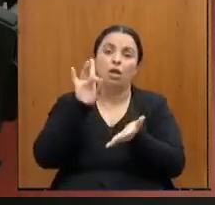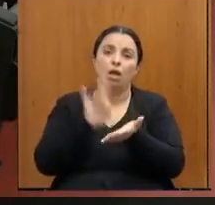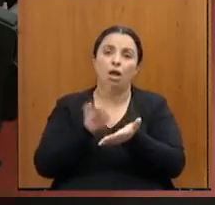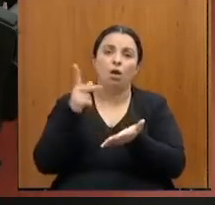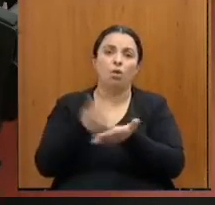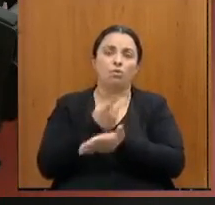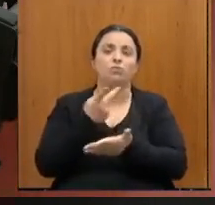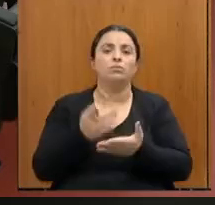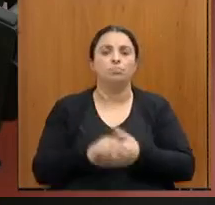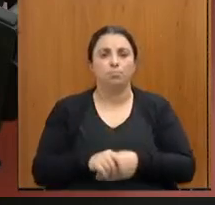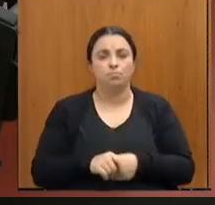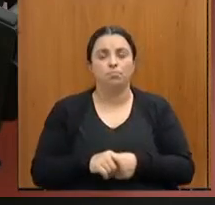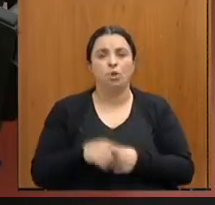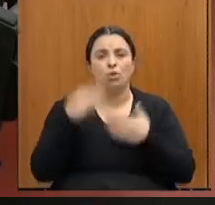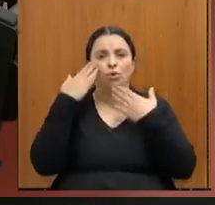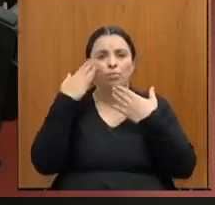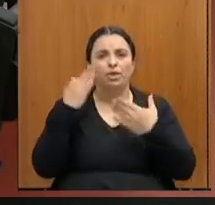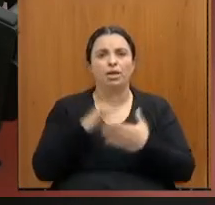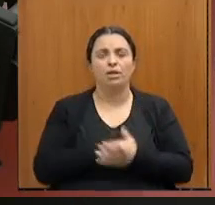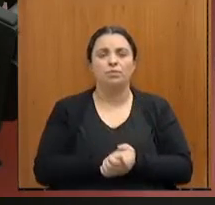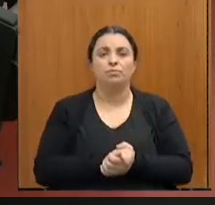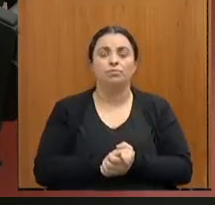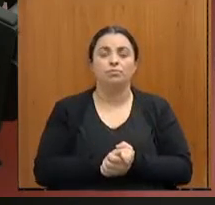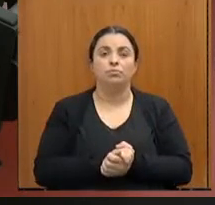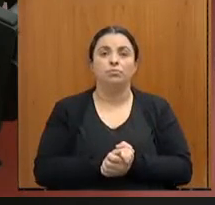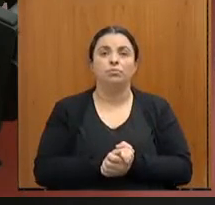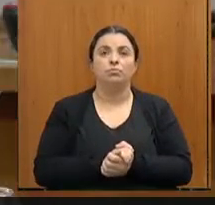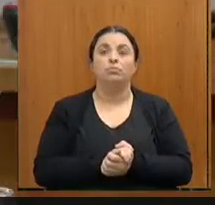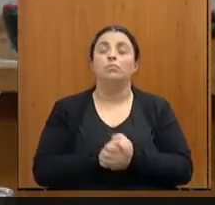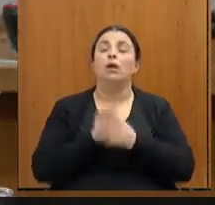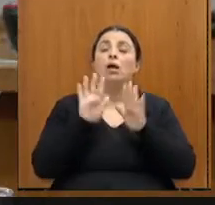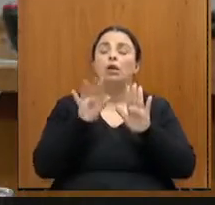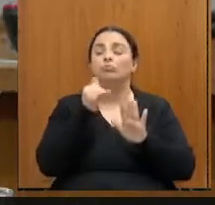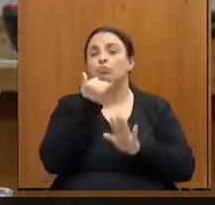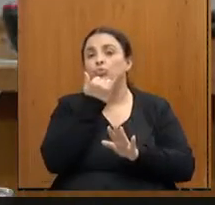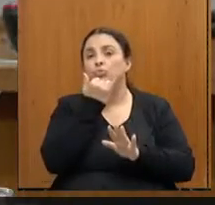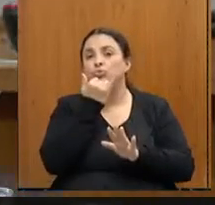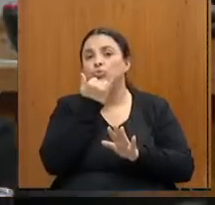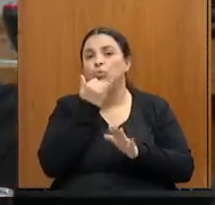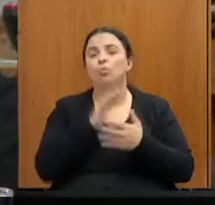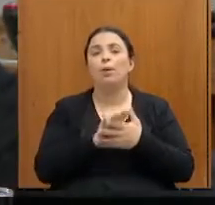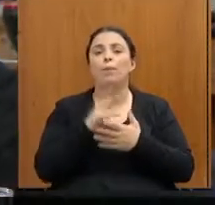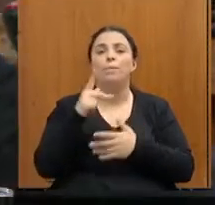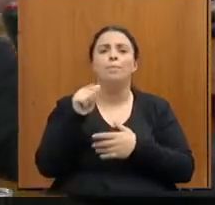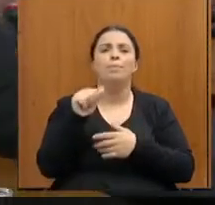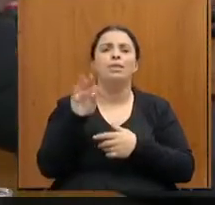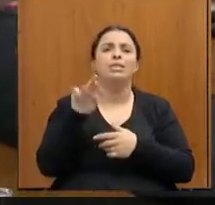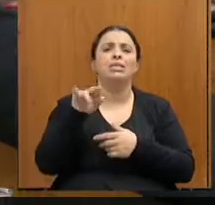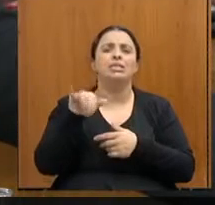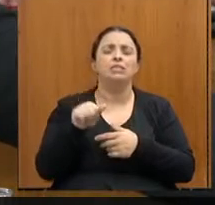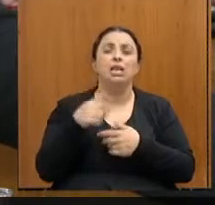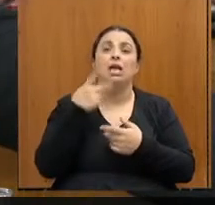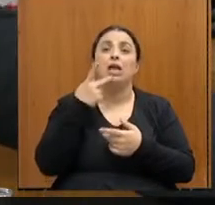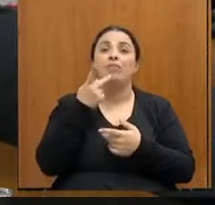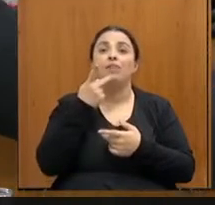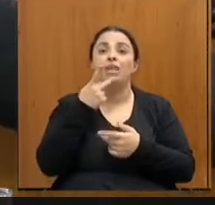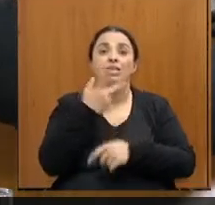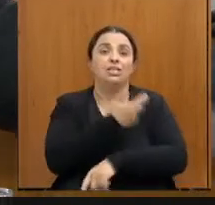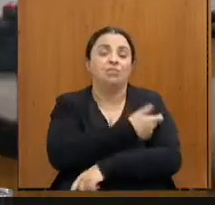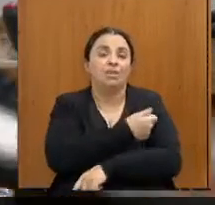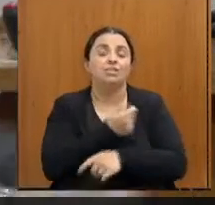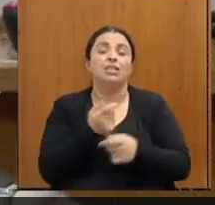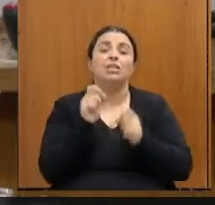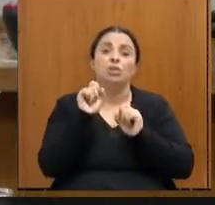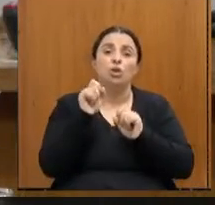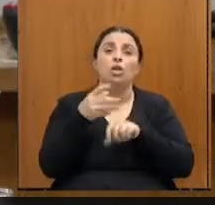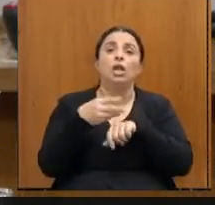clica aqui vou pegar três correlação a questão das vacinas e como são tocou no assunto eu